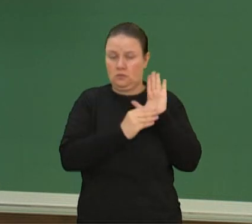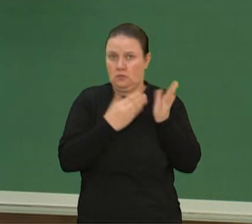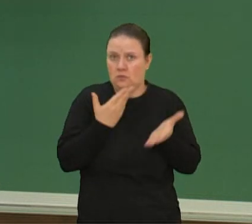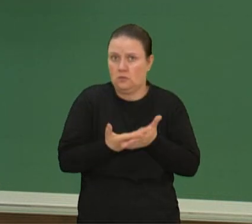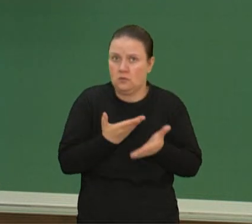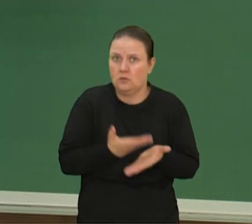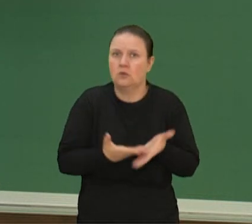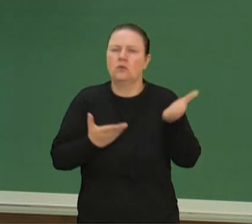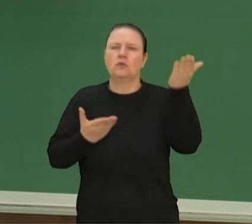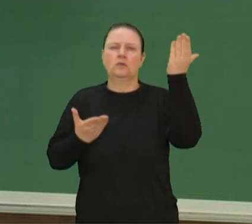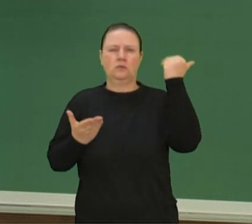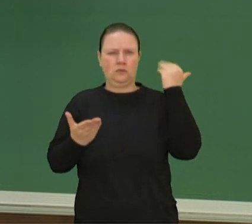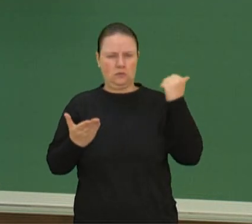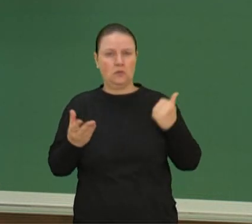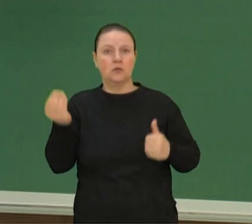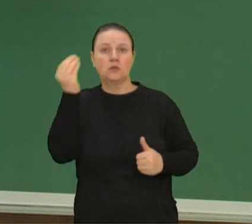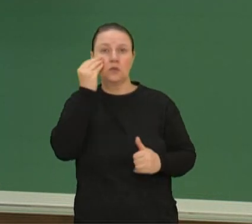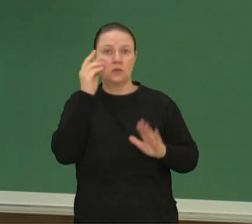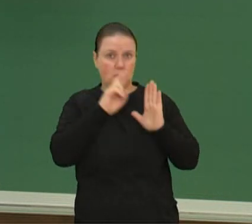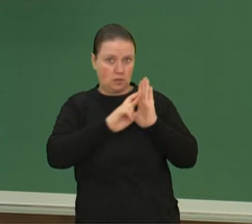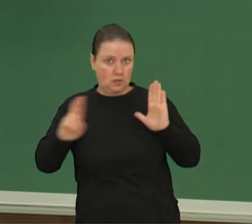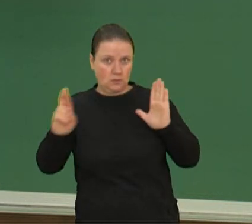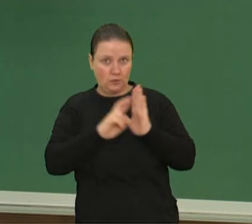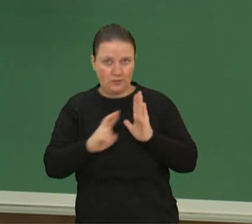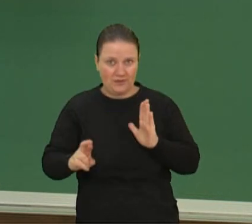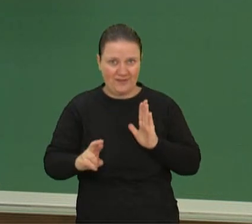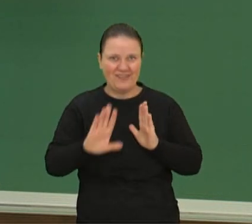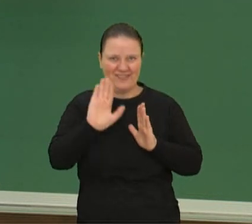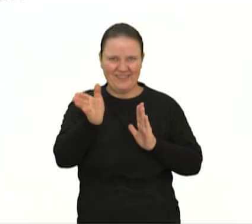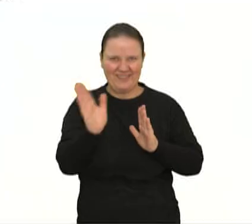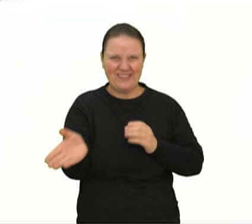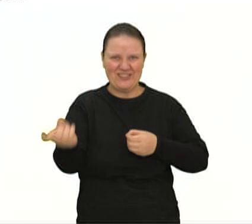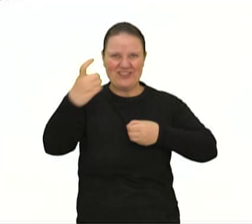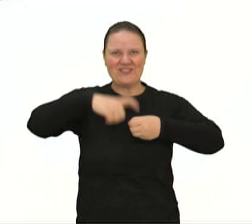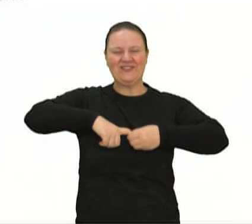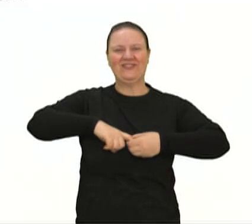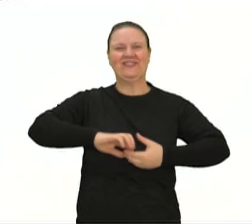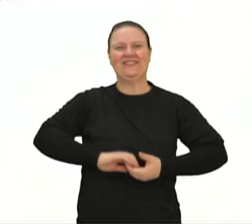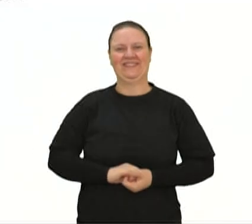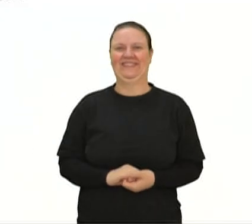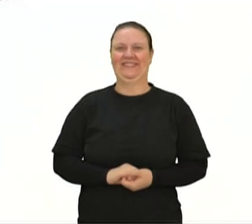aulas anteriores, e tentar responder. Então, vamos lá.